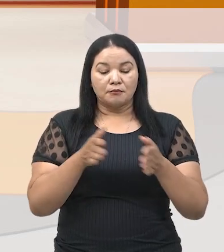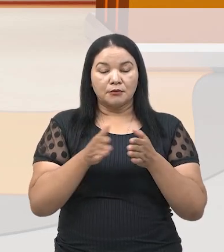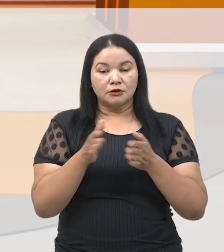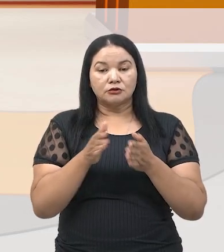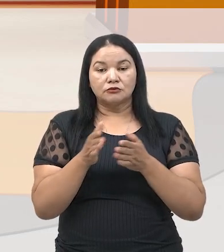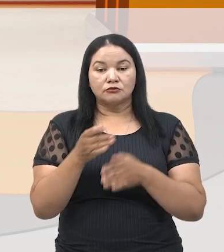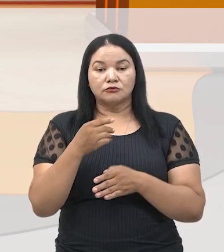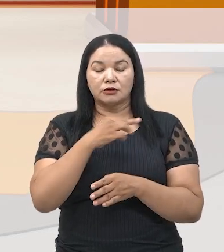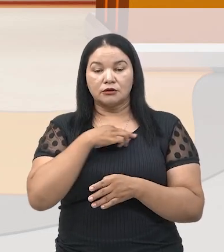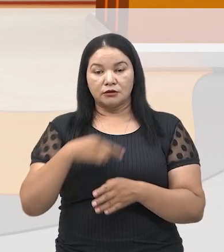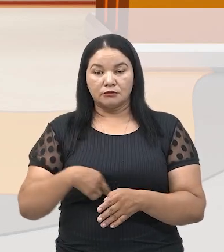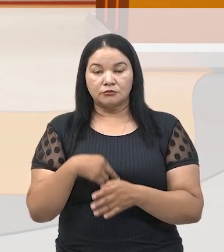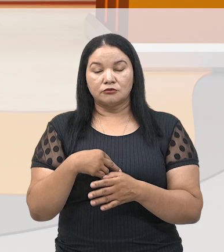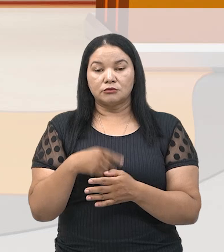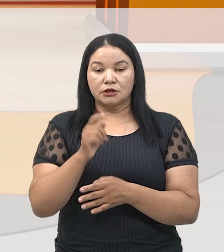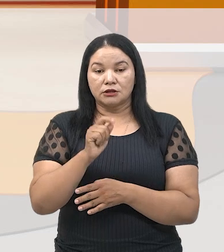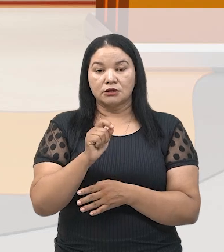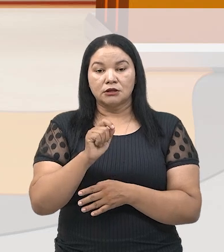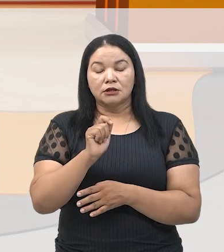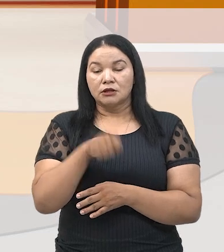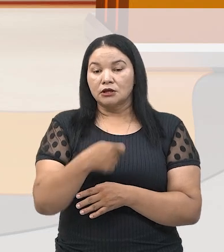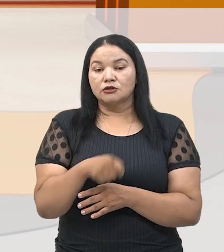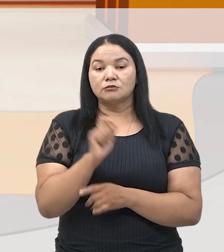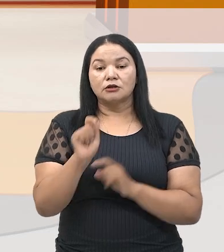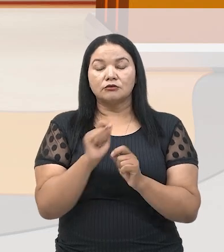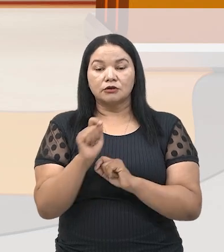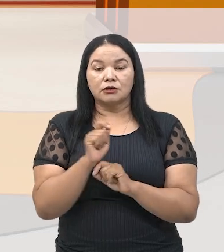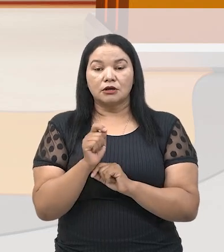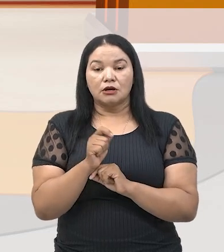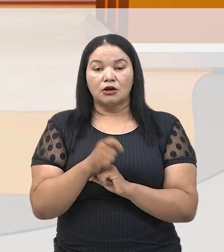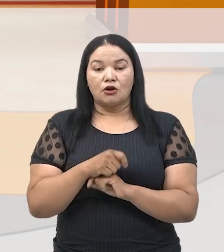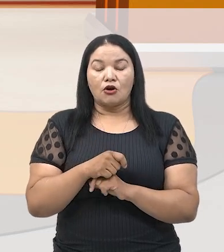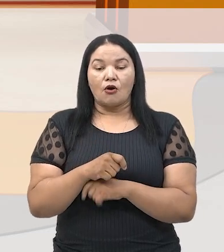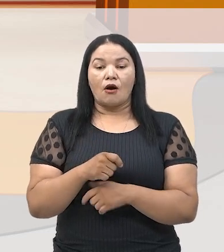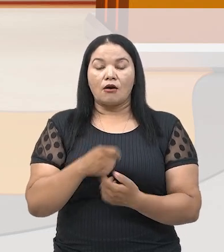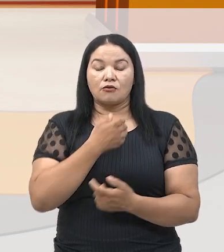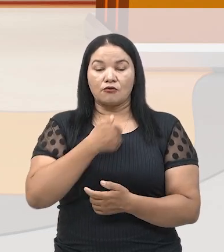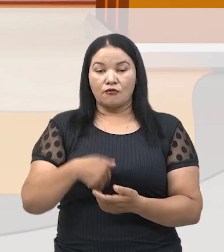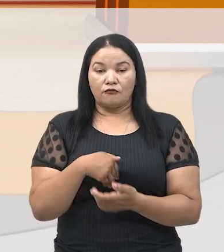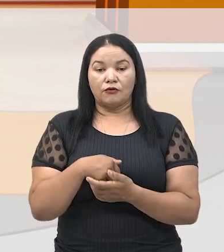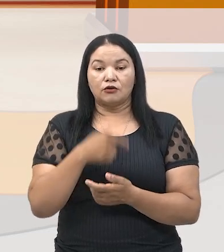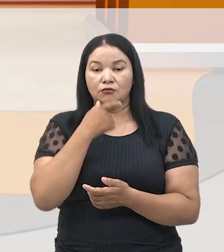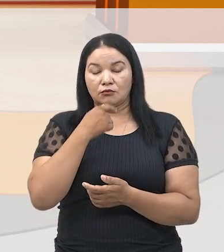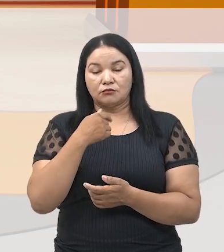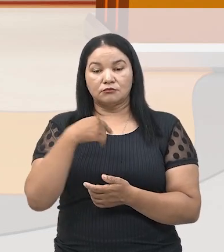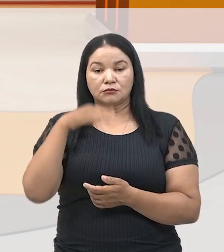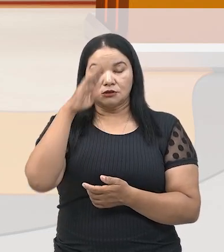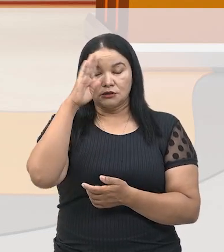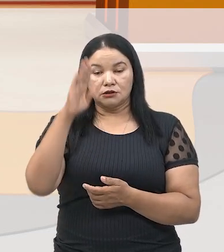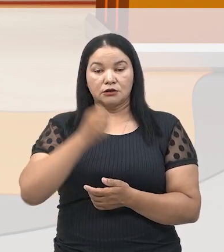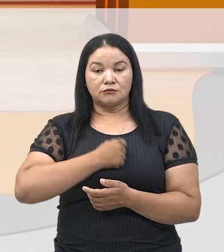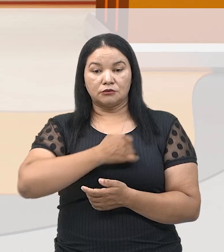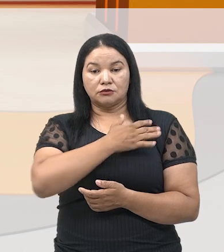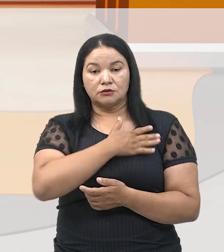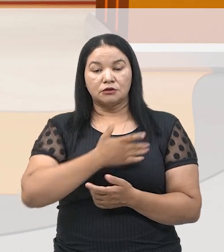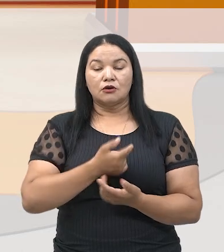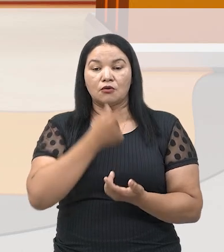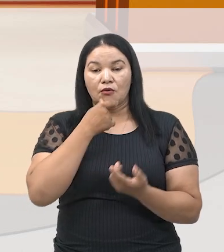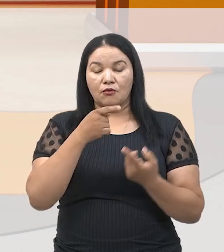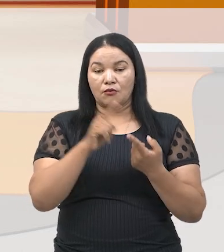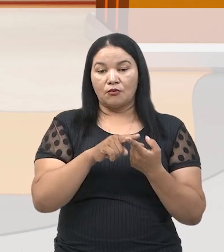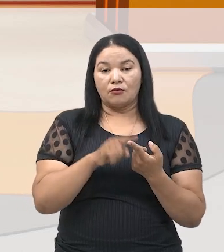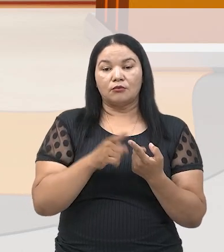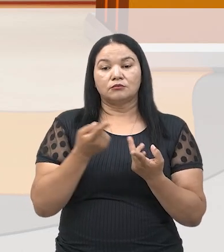o período que houve ali a governança de militares no poder, na figura de Marechal Deodoro da Fonseca